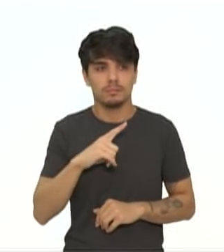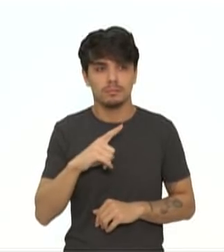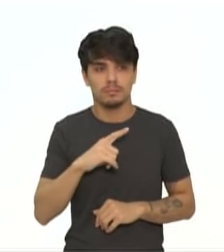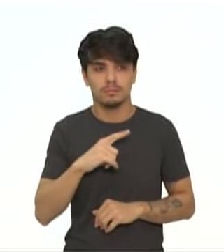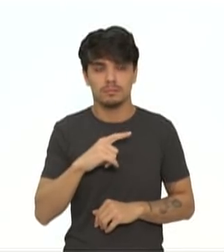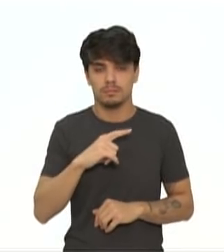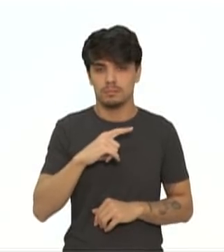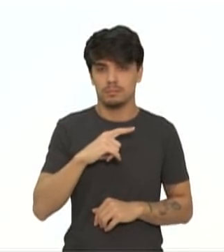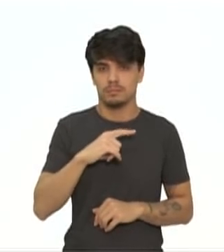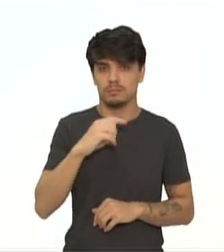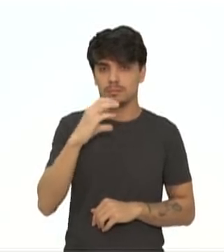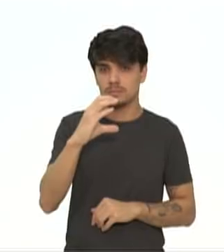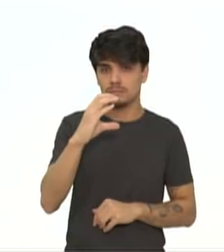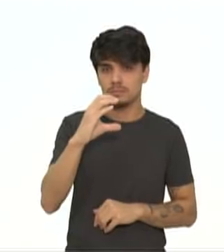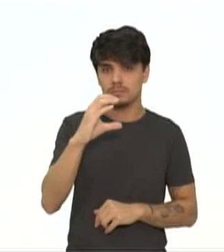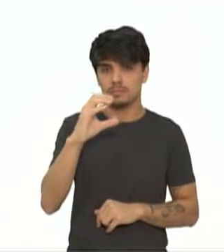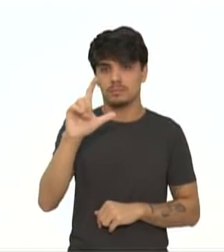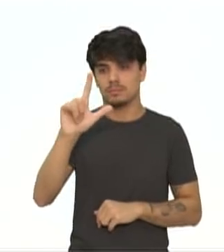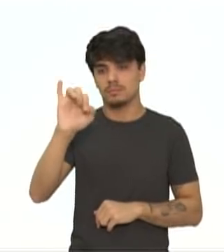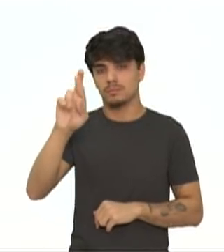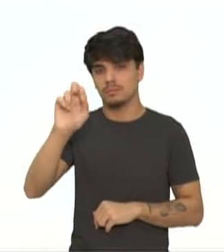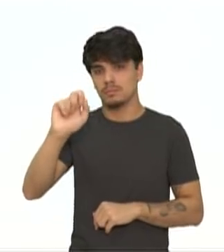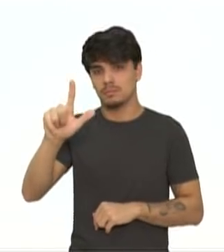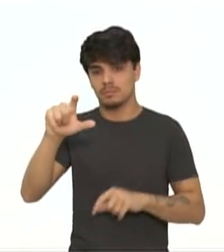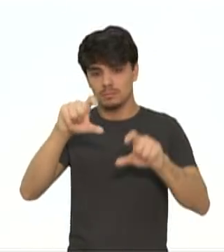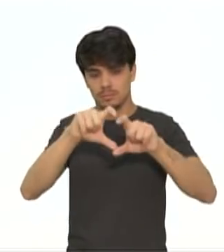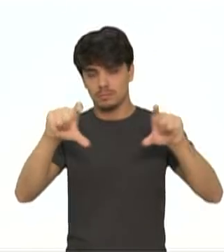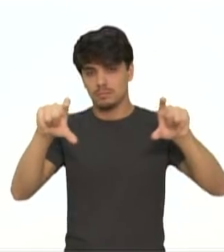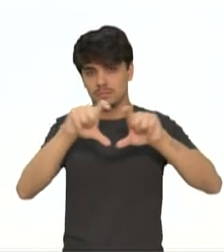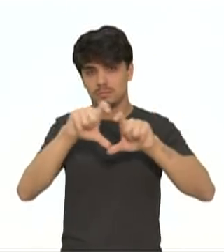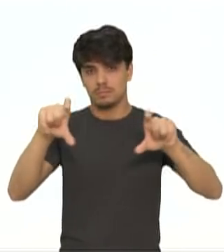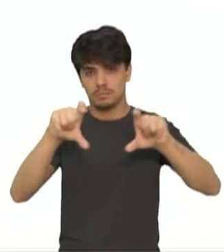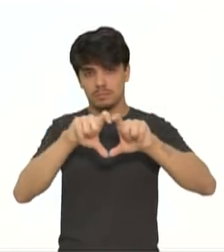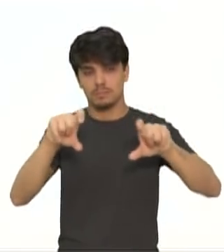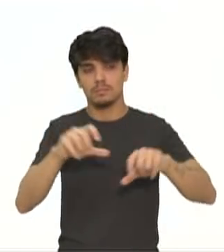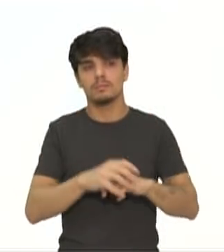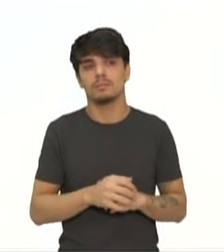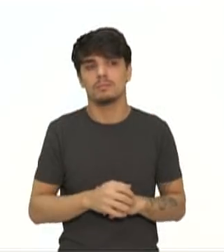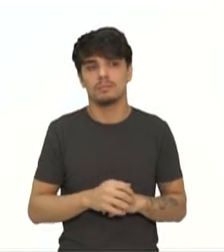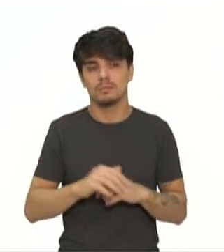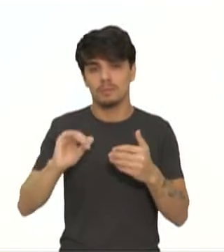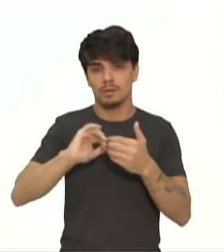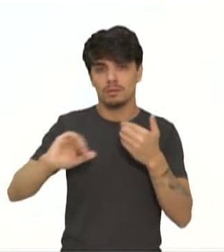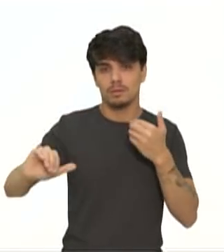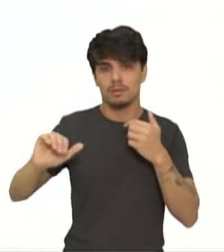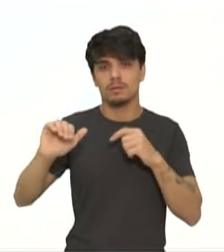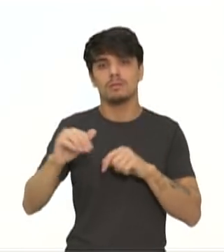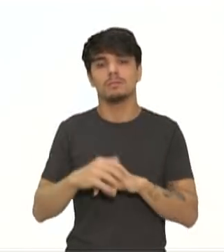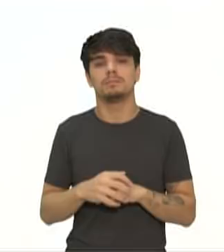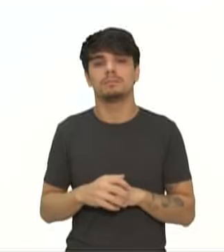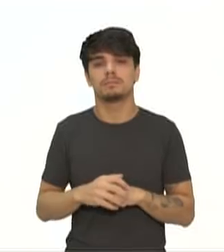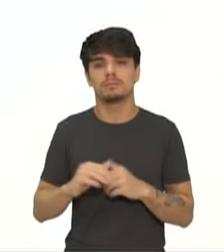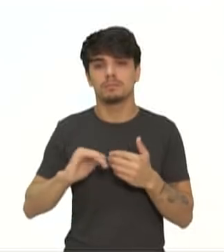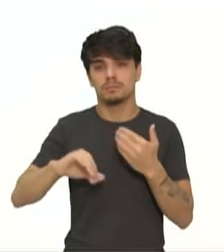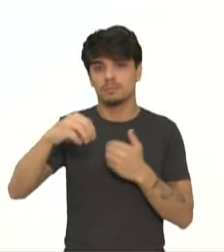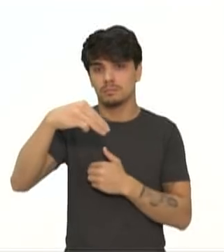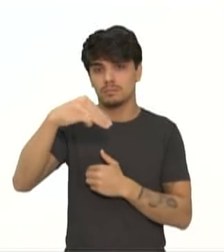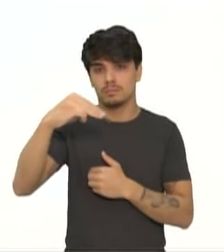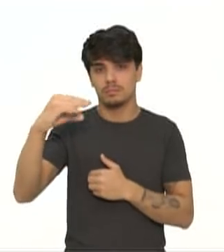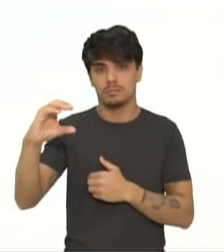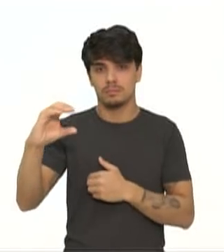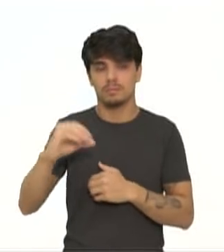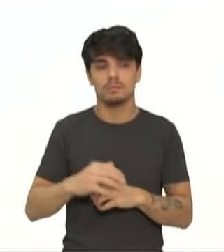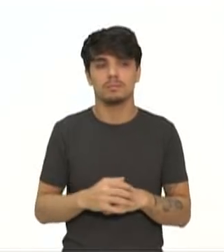a nossa equação literal. Nessa equação literal, nós tiramos o mínimo múltiplo comum, que é o 45.